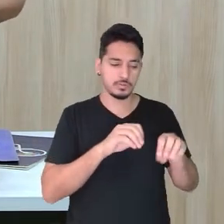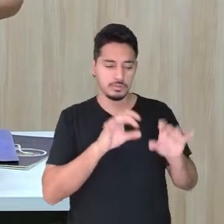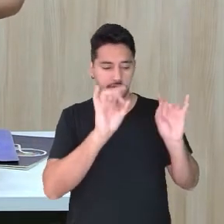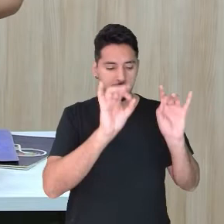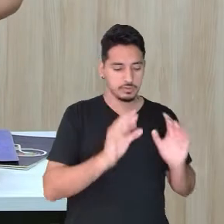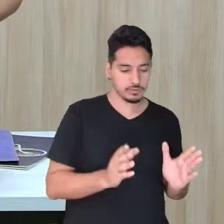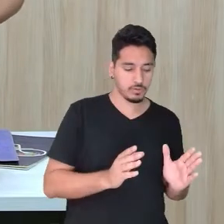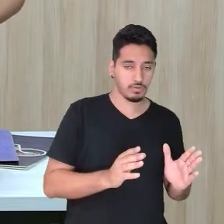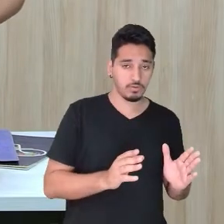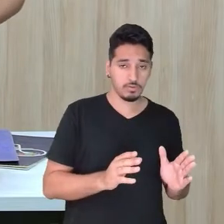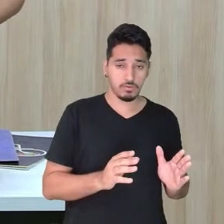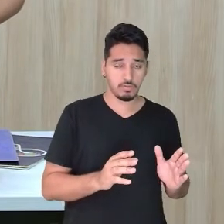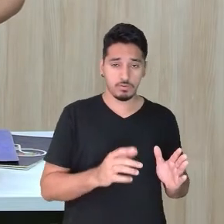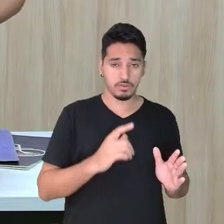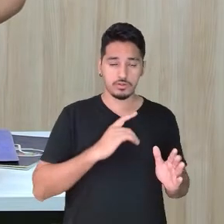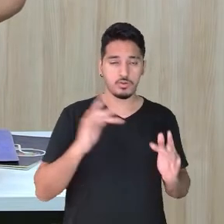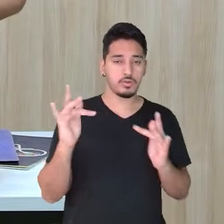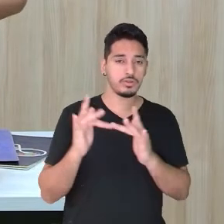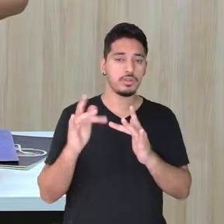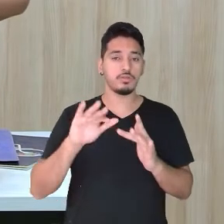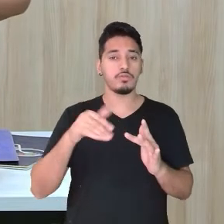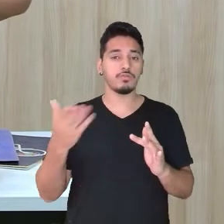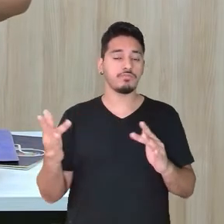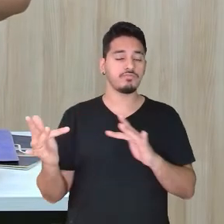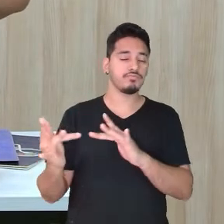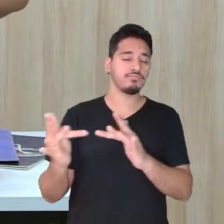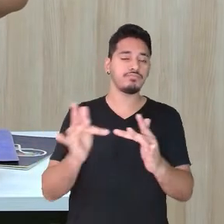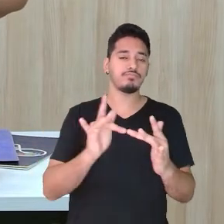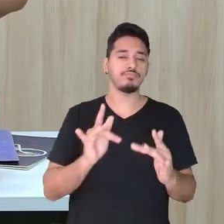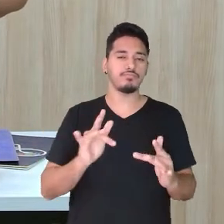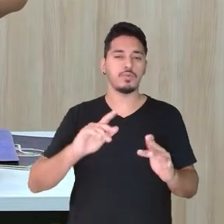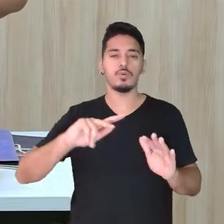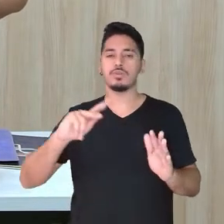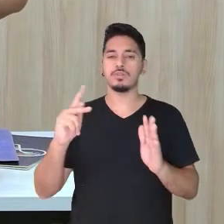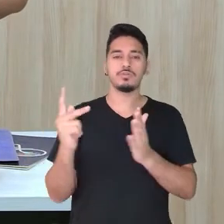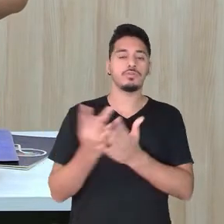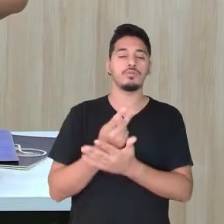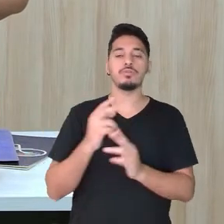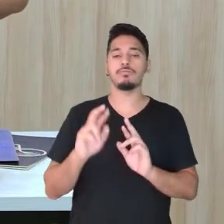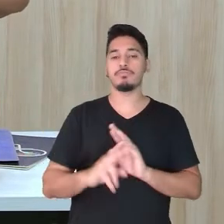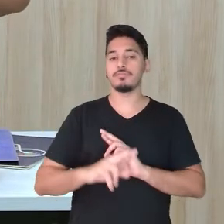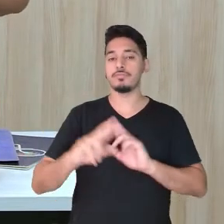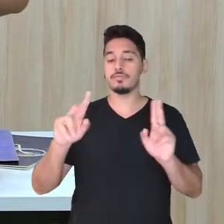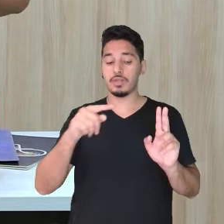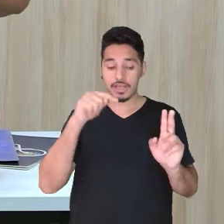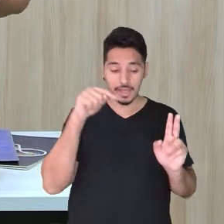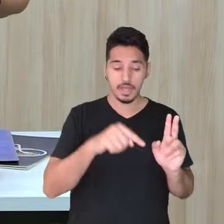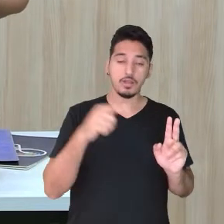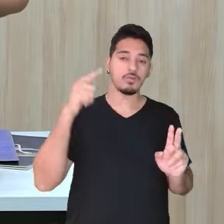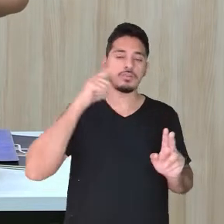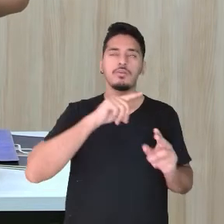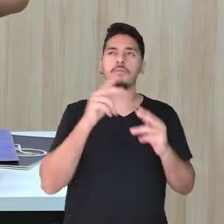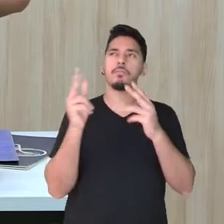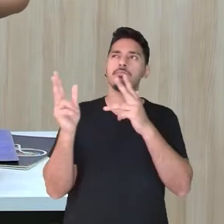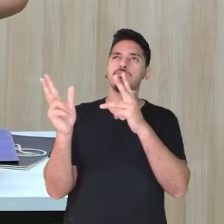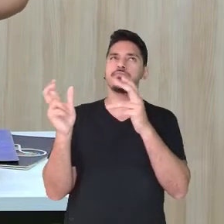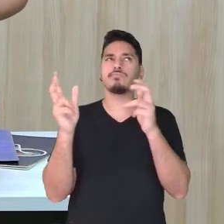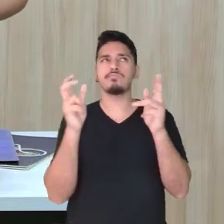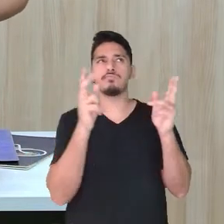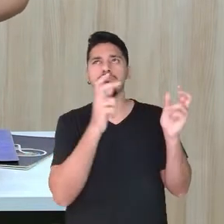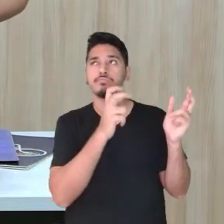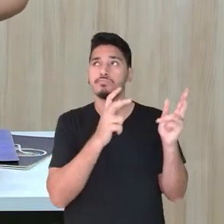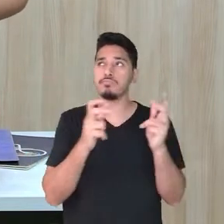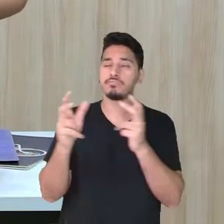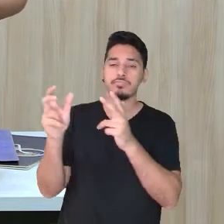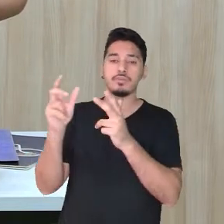com ambientes, com situações diferentes, para que elas possam perceber e